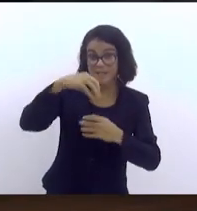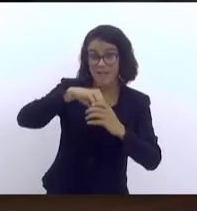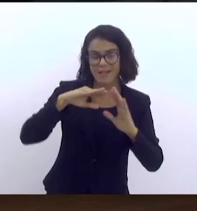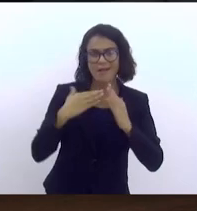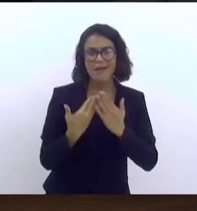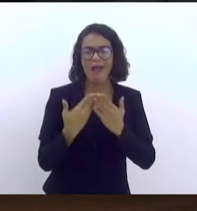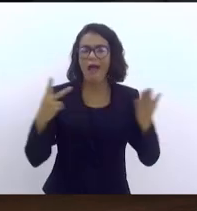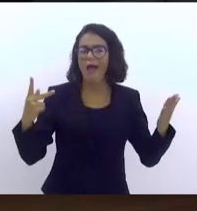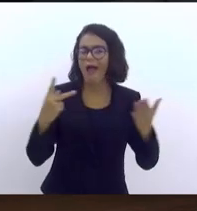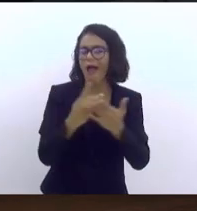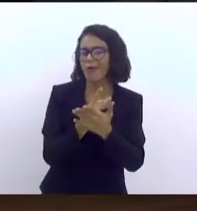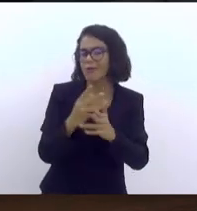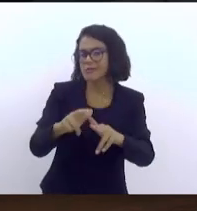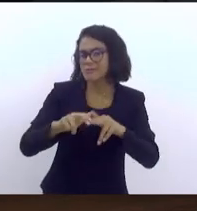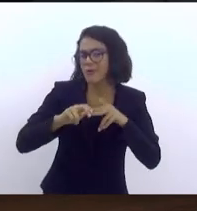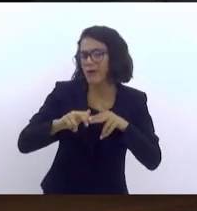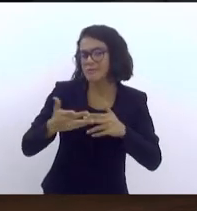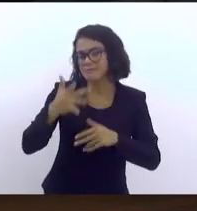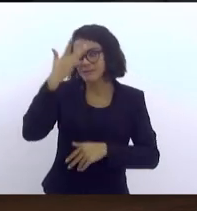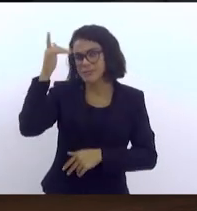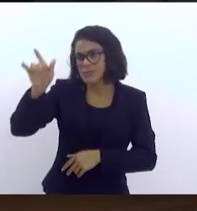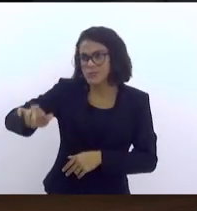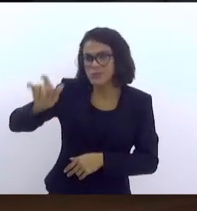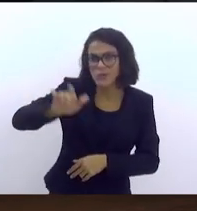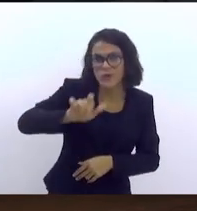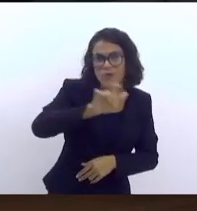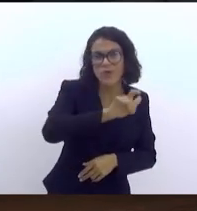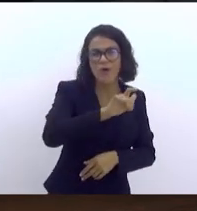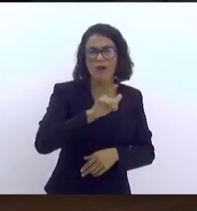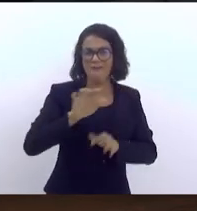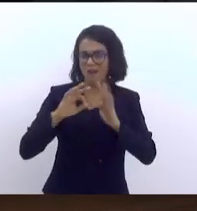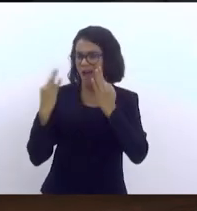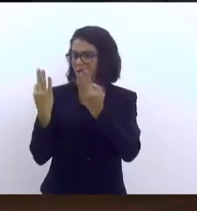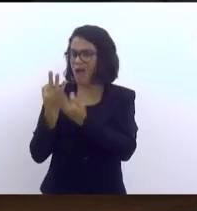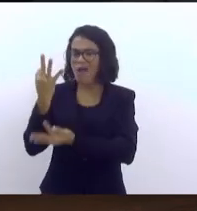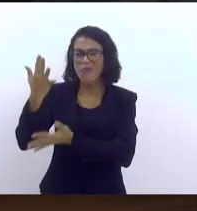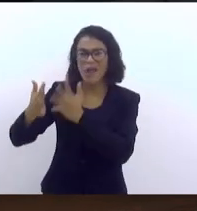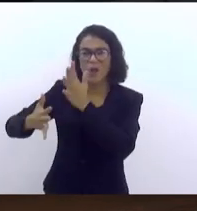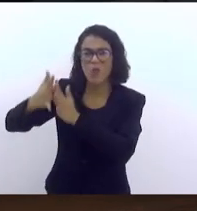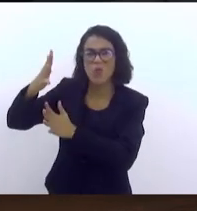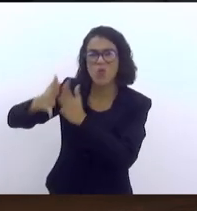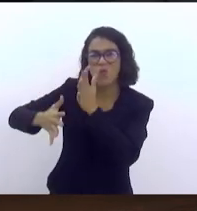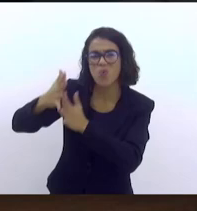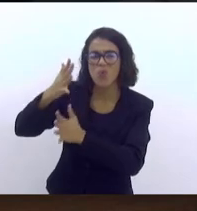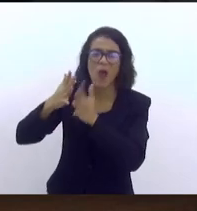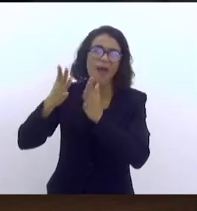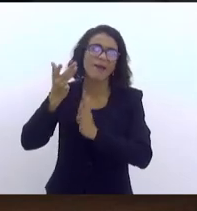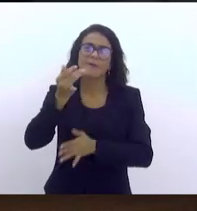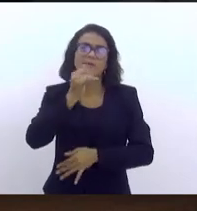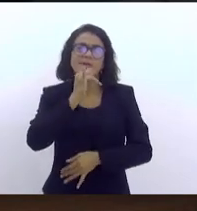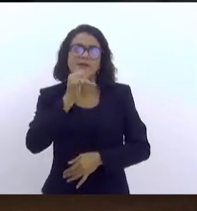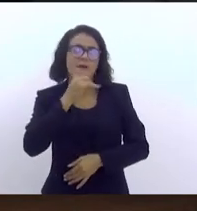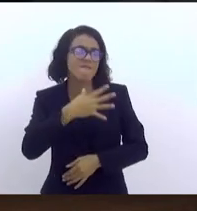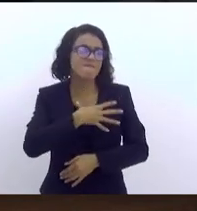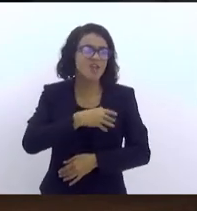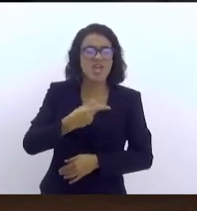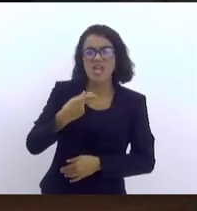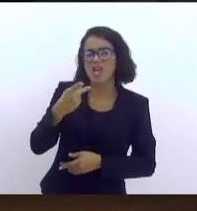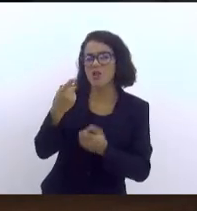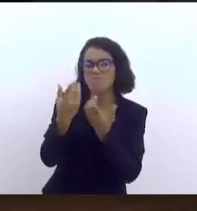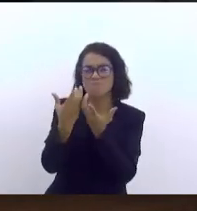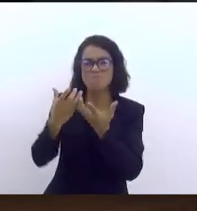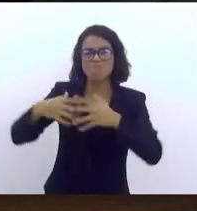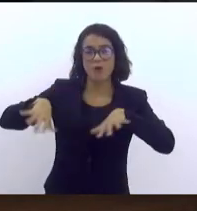acontece por parte de pessoas que vem de famílias desajustadas isso se tratando de filhos de pais